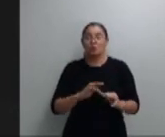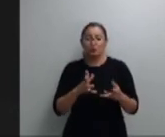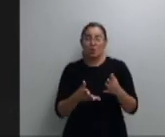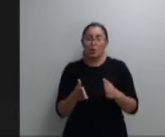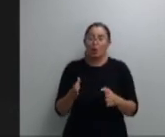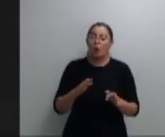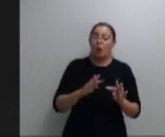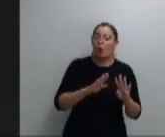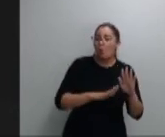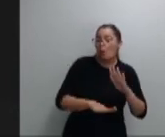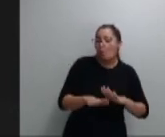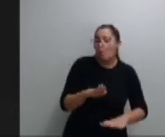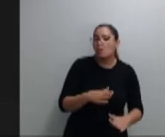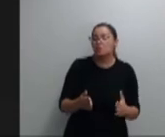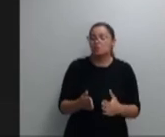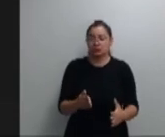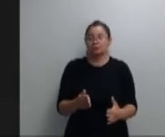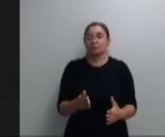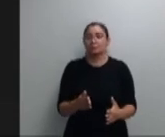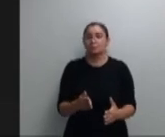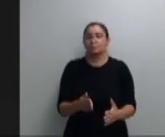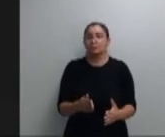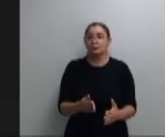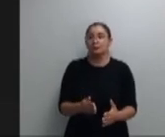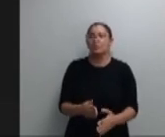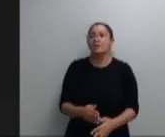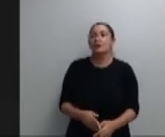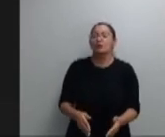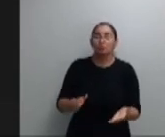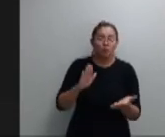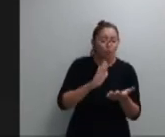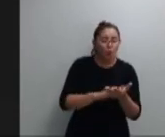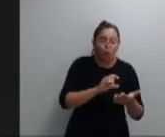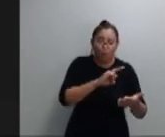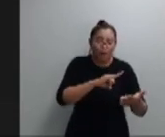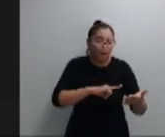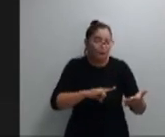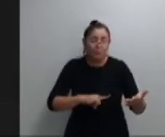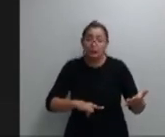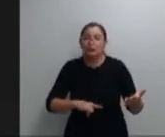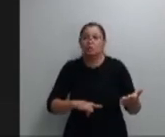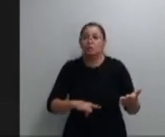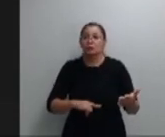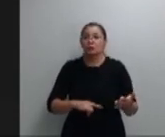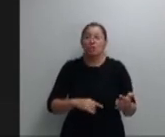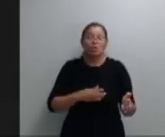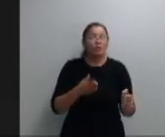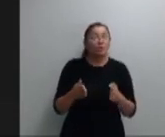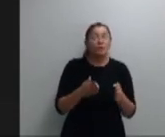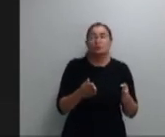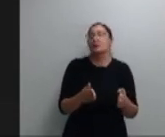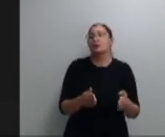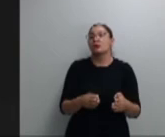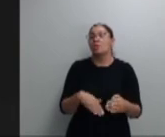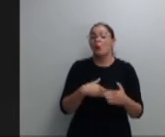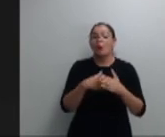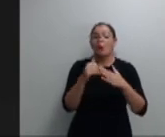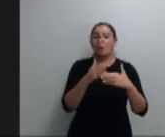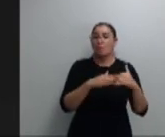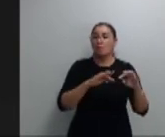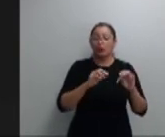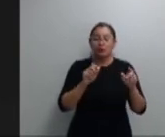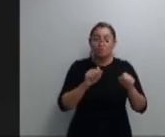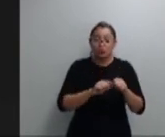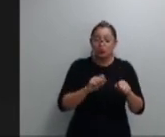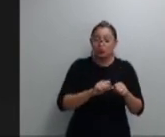seja através de distrato cisão de sociedade venda de ativos cessação parcial de atividades ou qualquer outro ato ou